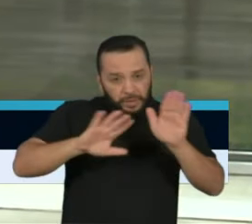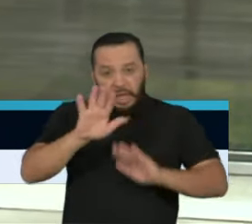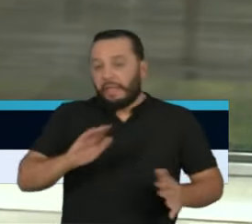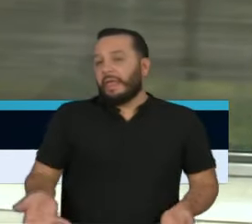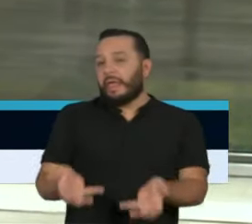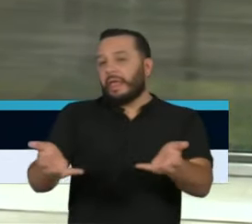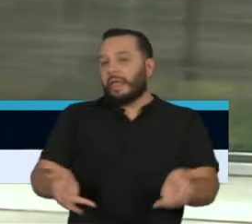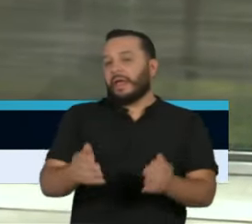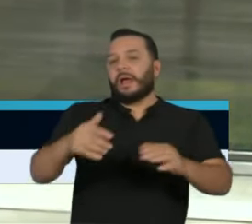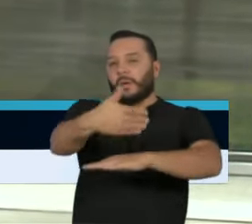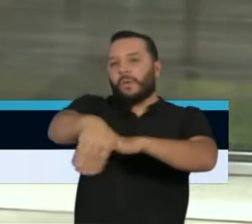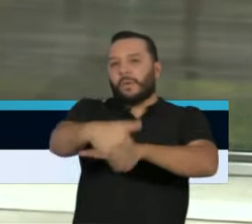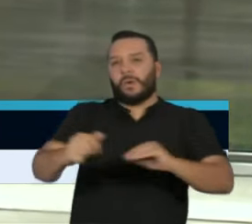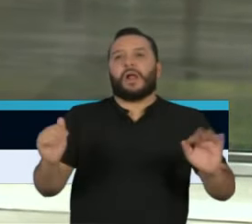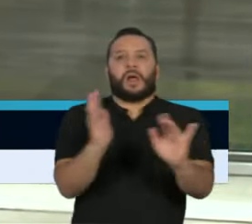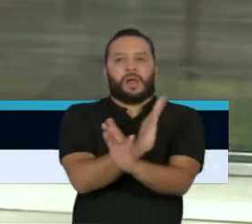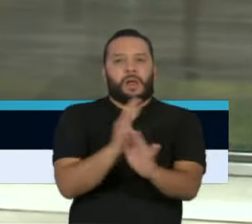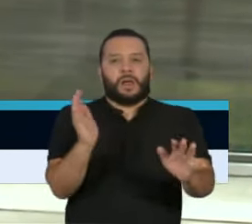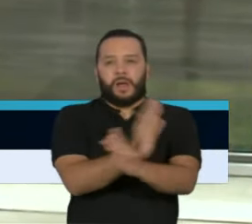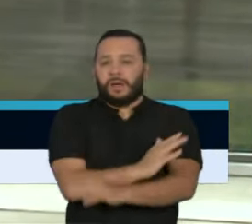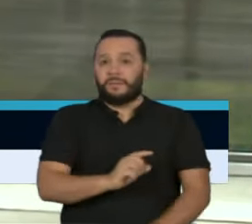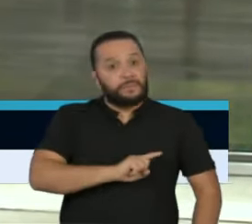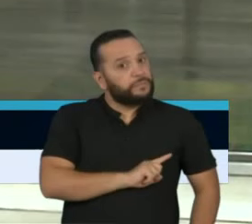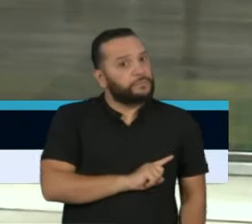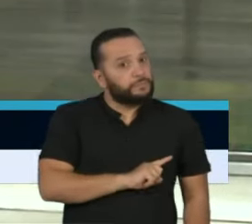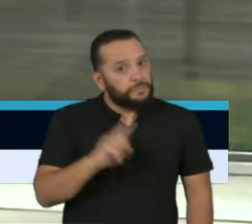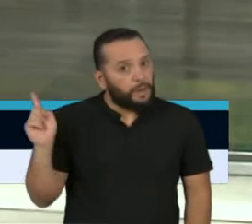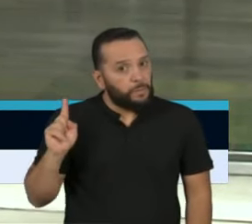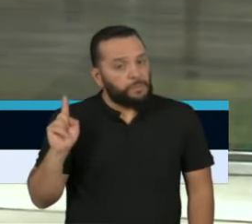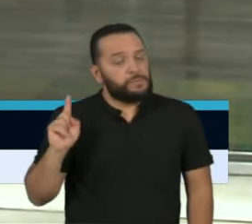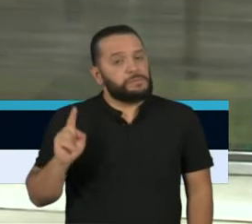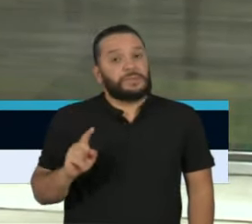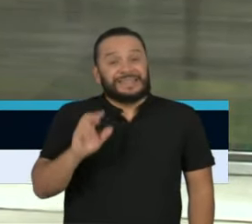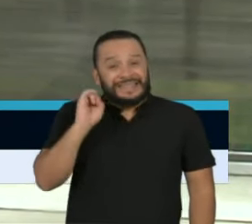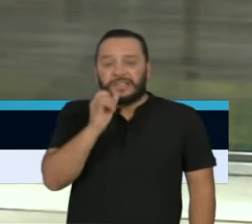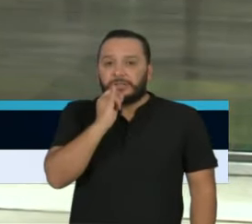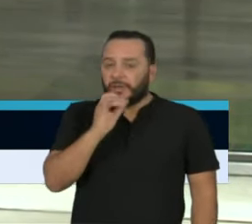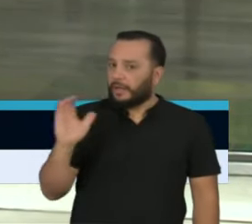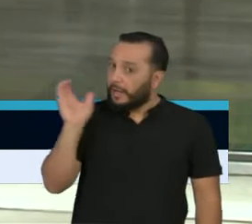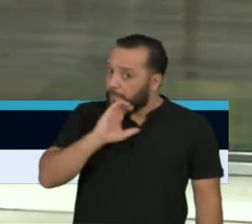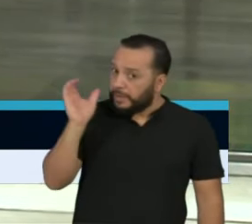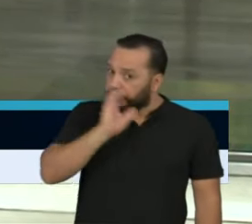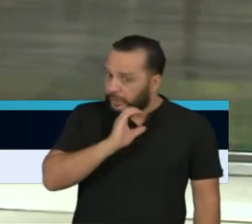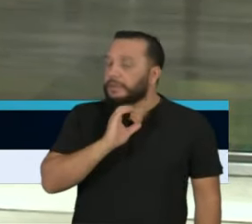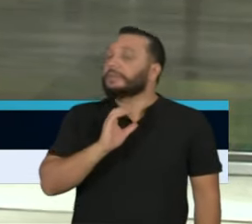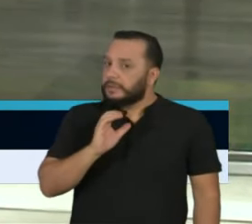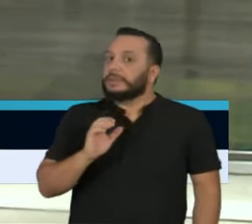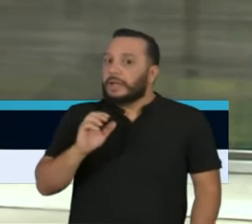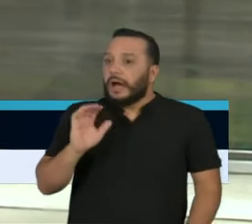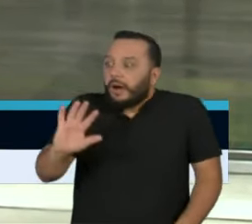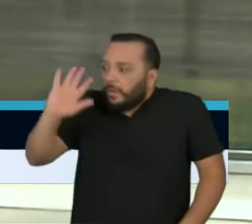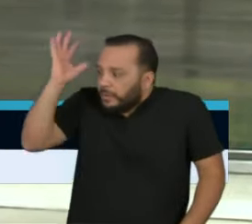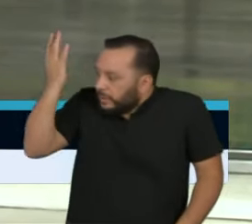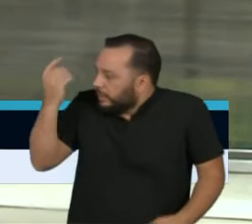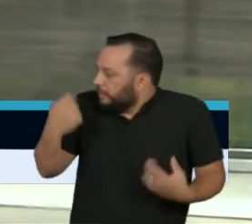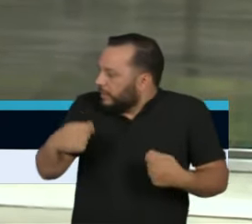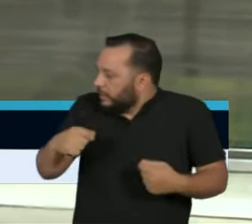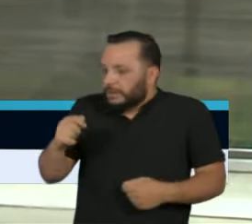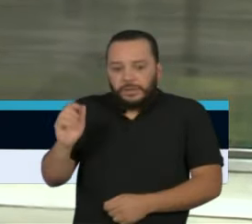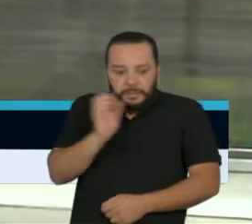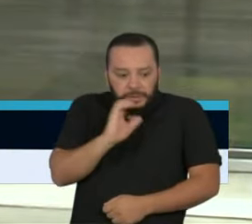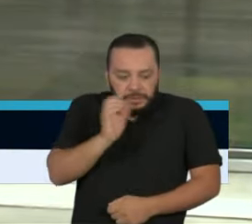você saia da sua casa. Não saia, exceto por razões emergenciais, circunstanciais, ou se você já está dentro